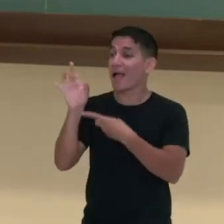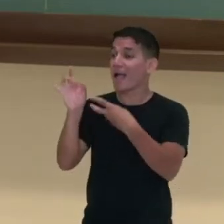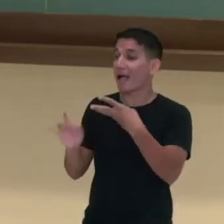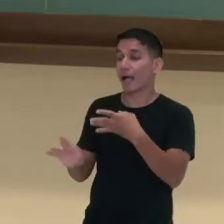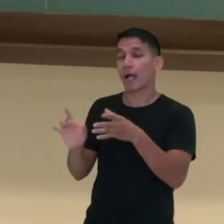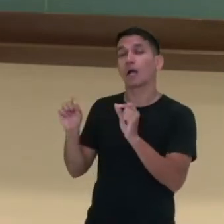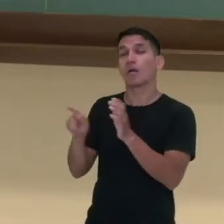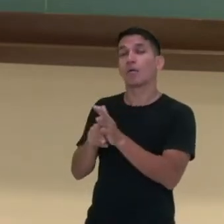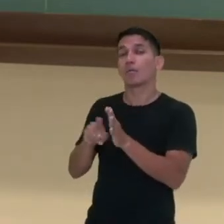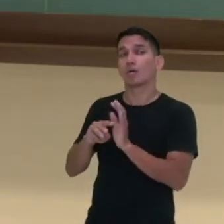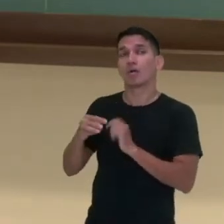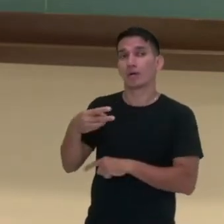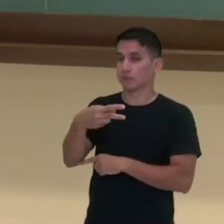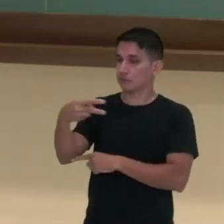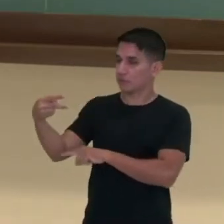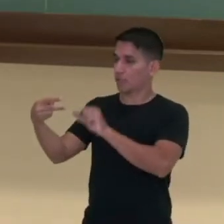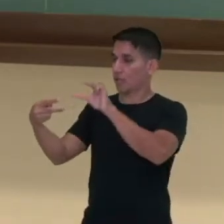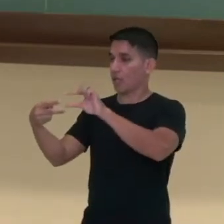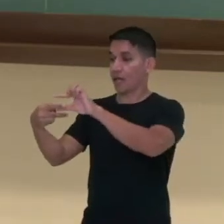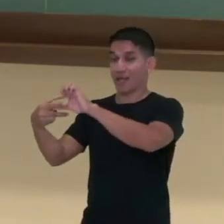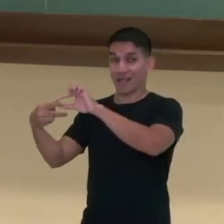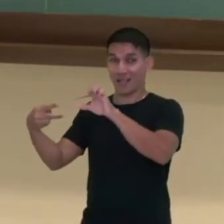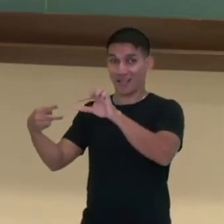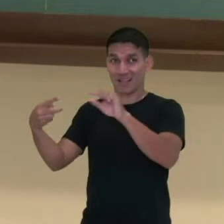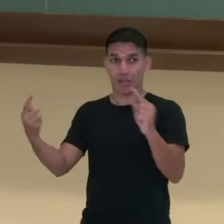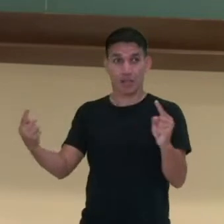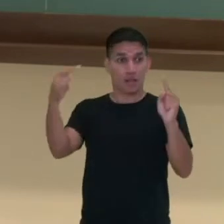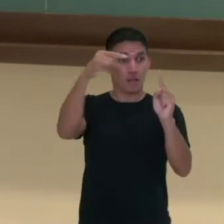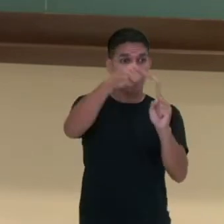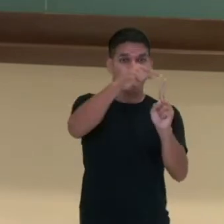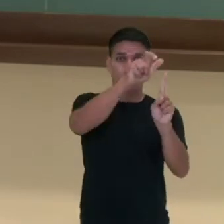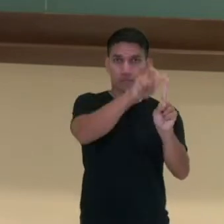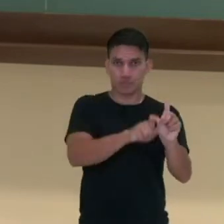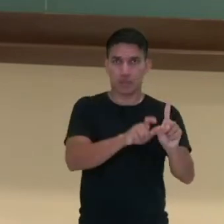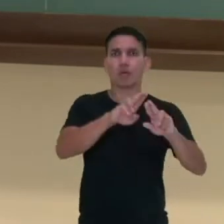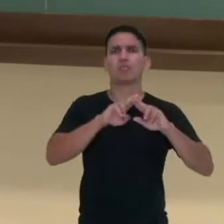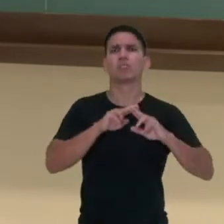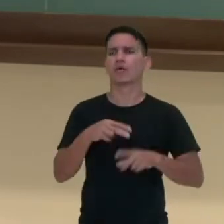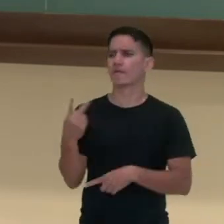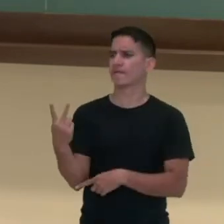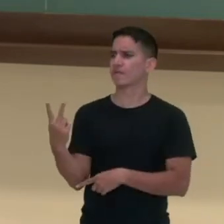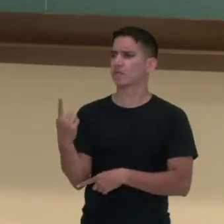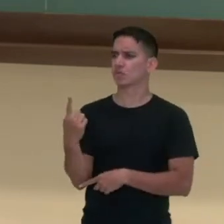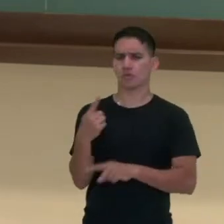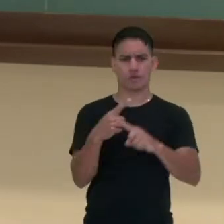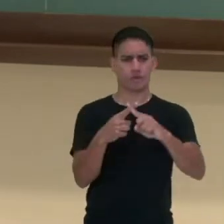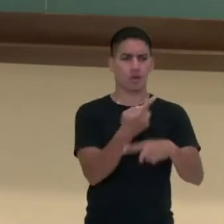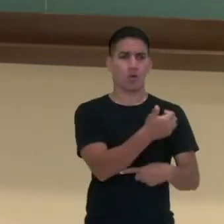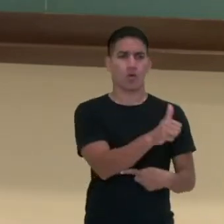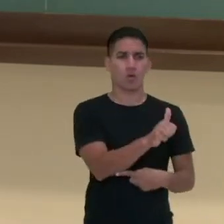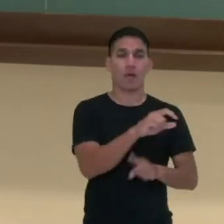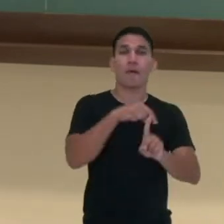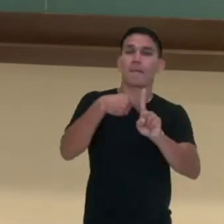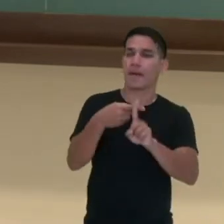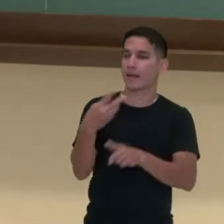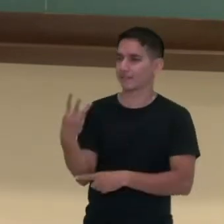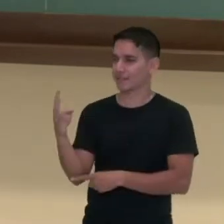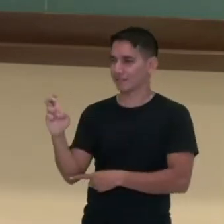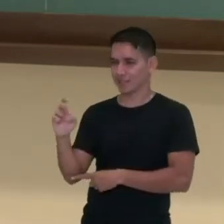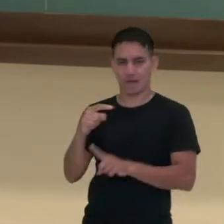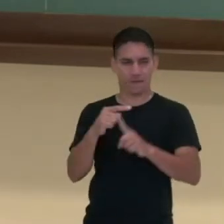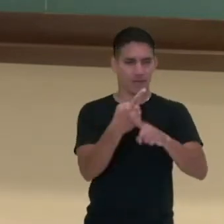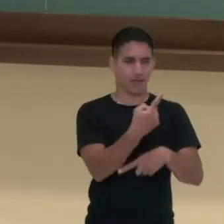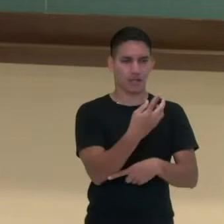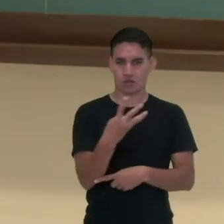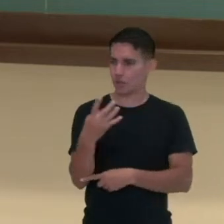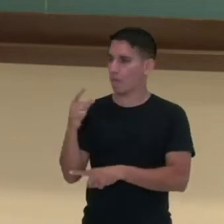primeira linha, que corresponde à sexta-feira, e vou multiplicar aqui. Então, ficou 21 vezes 11, mais 35 vezes 14,